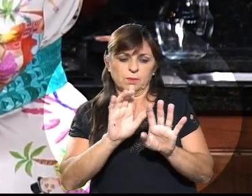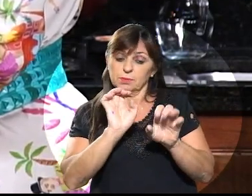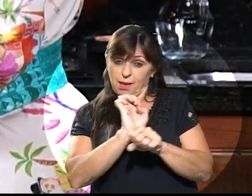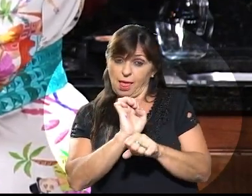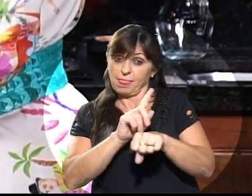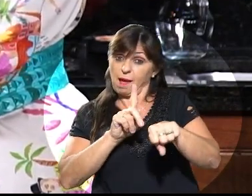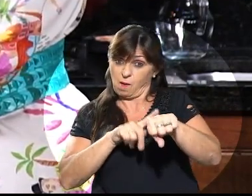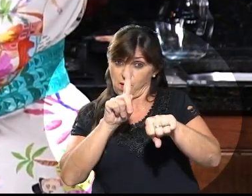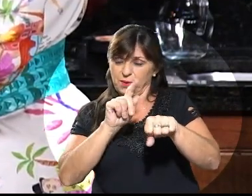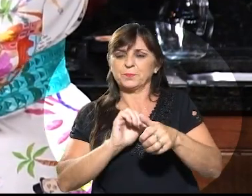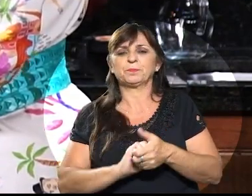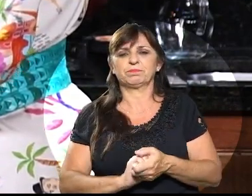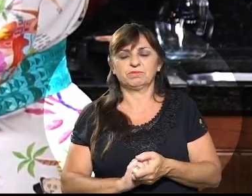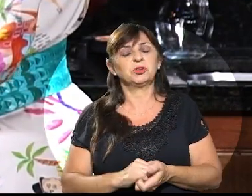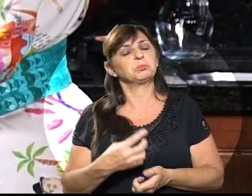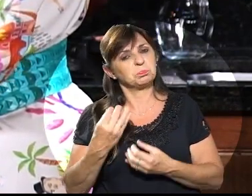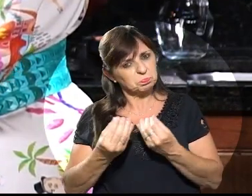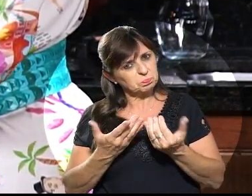detalhe.